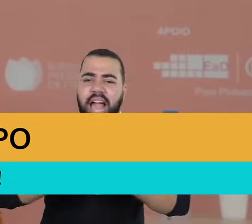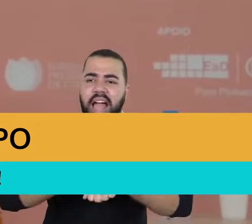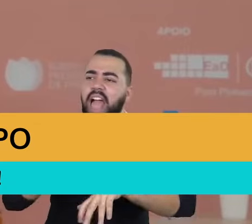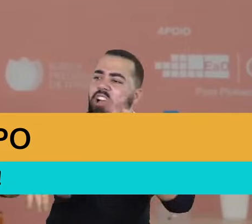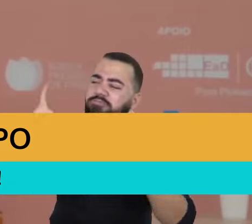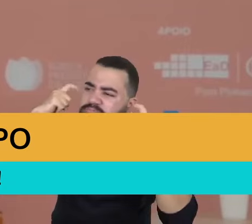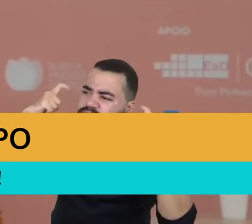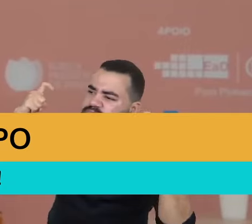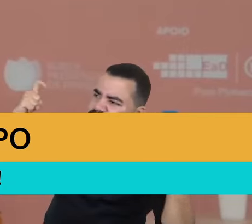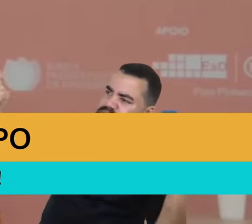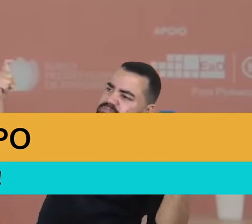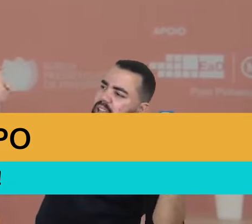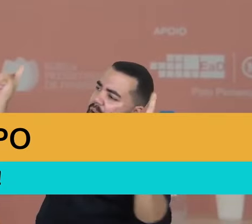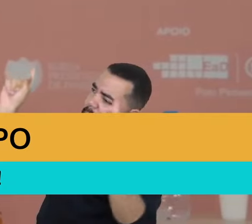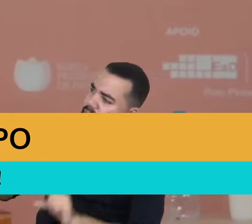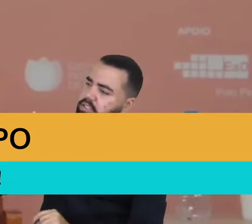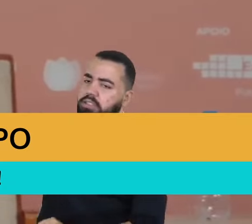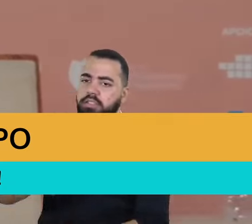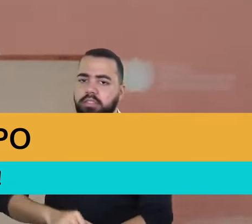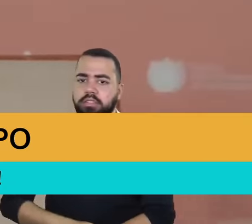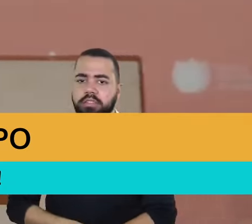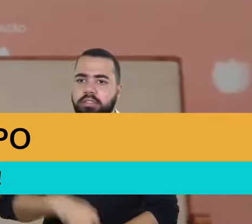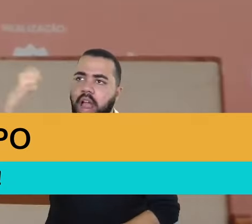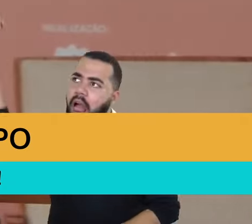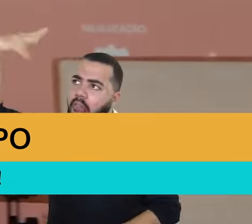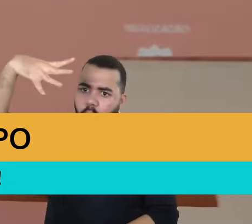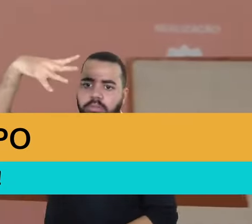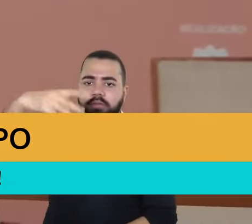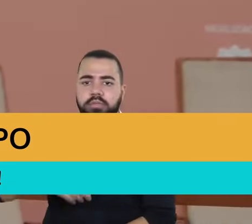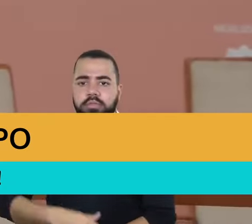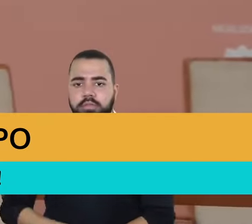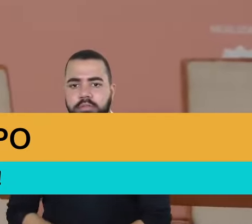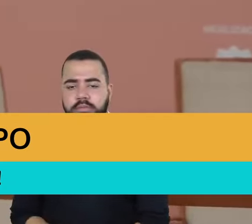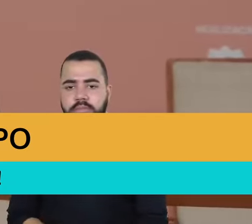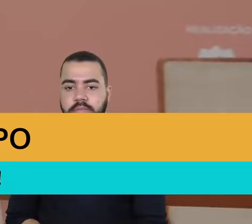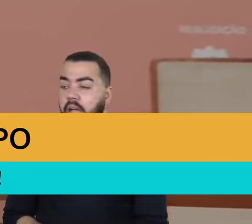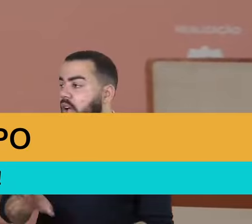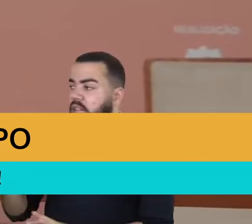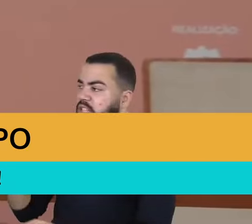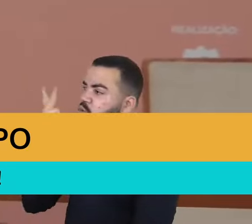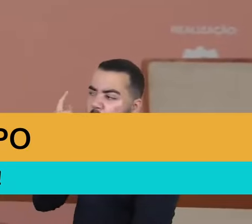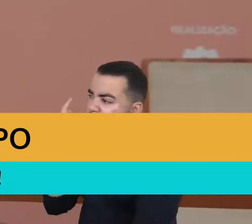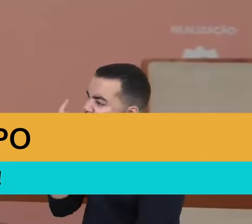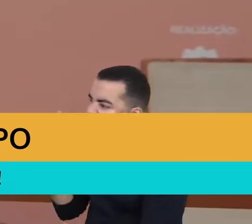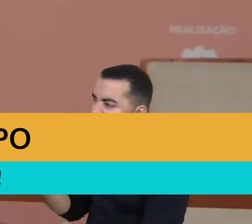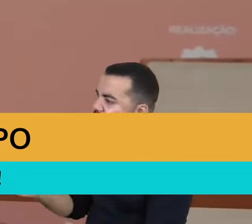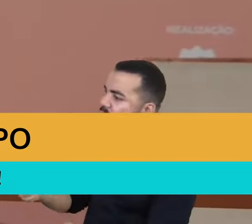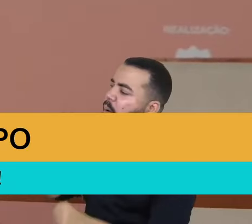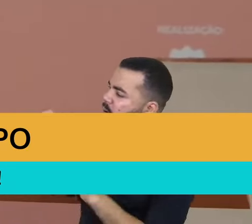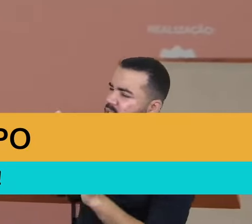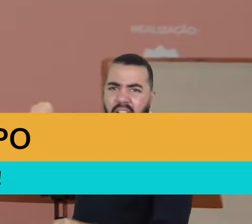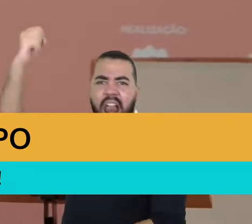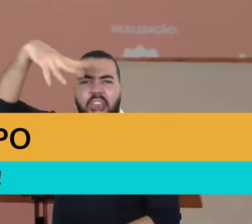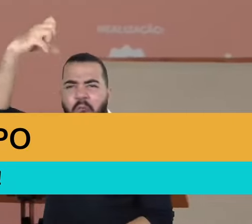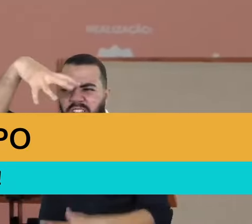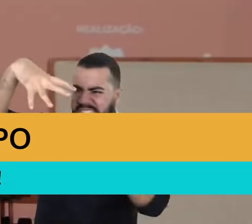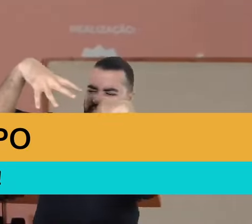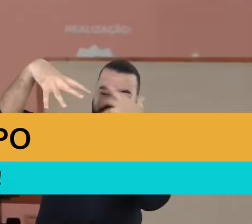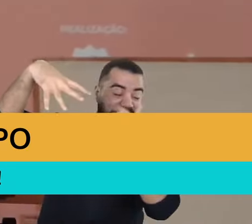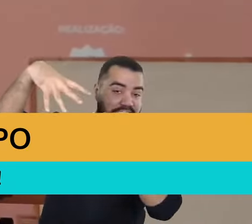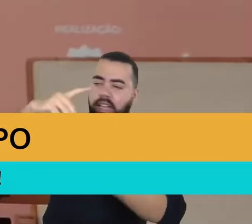muito irritante. E daí a pessoa vem, nossa, nem está tanto assim. Entendeu? Nossa, que luz forte.